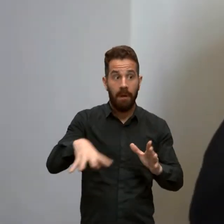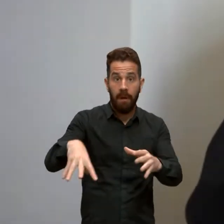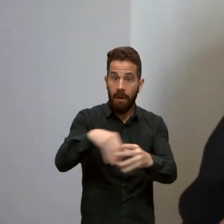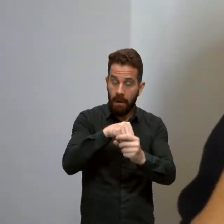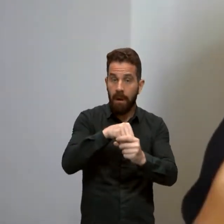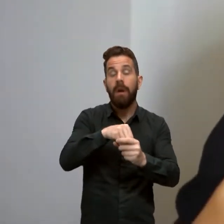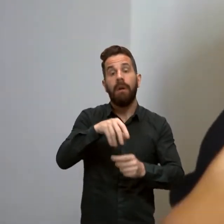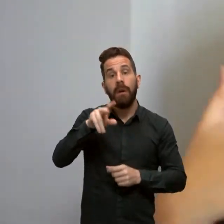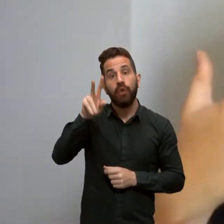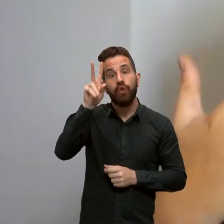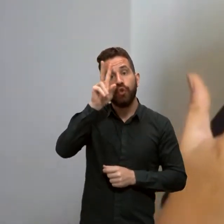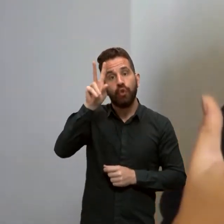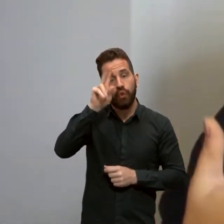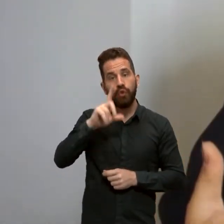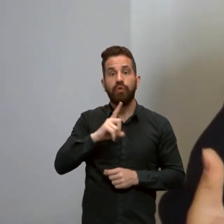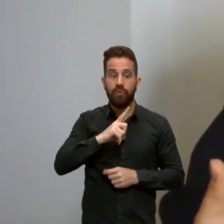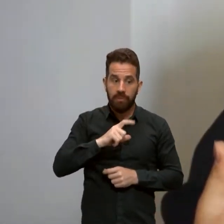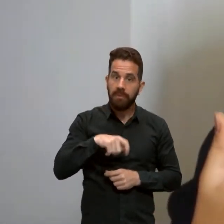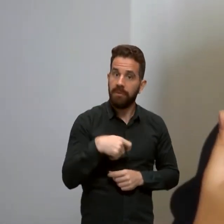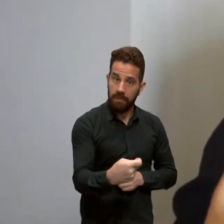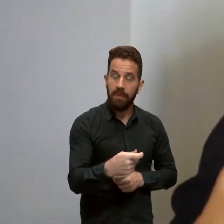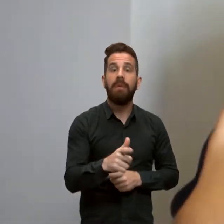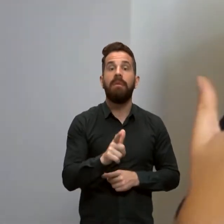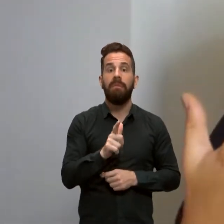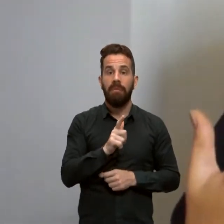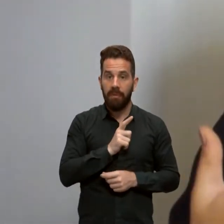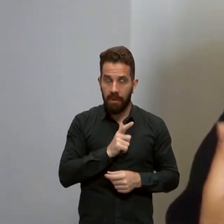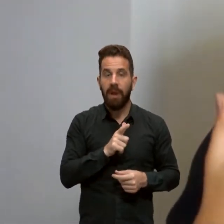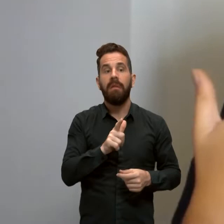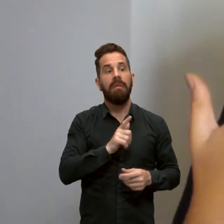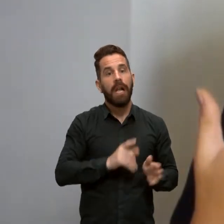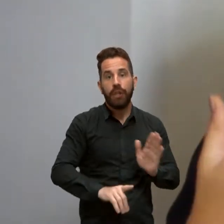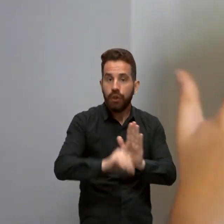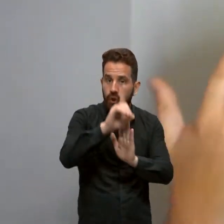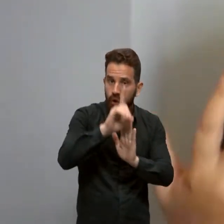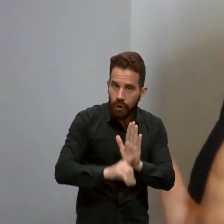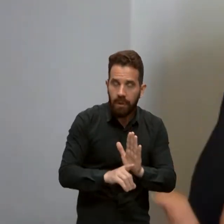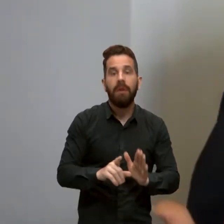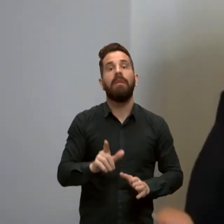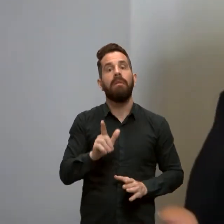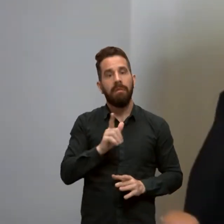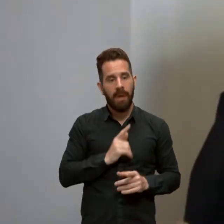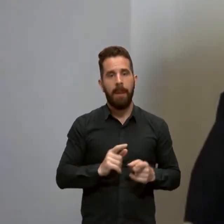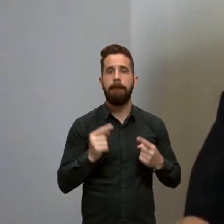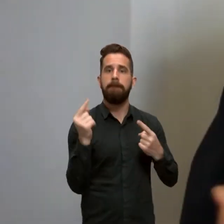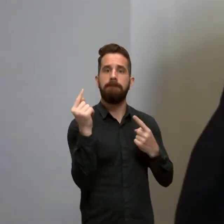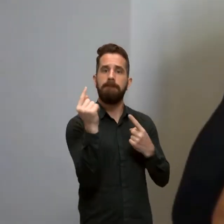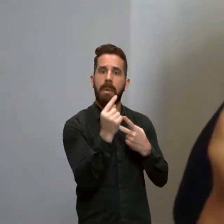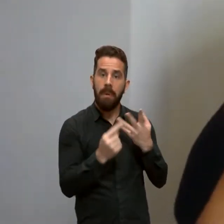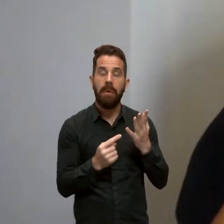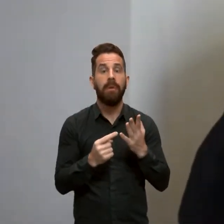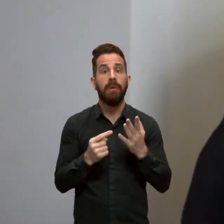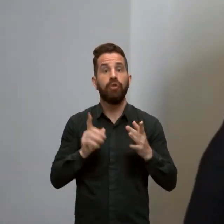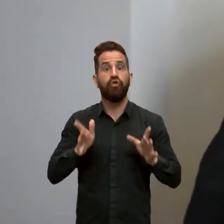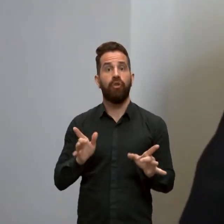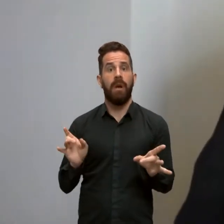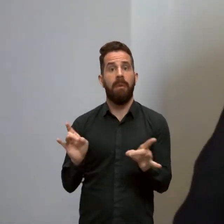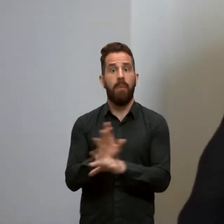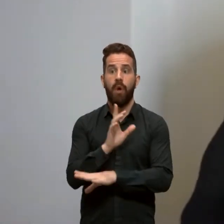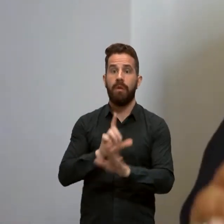um sujeito que possui direitos, né, reconhecidos na legislação brasileira, que